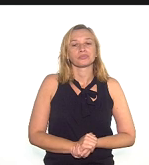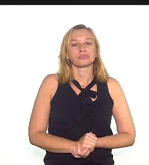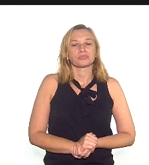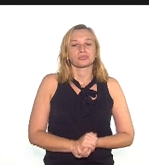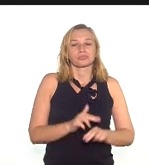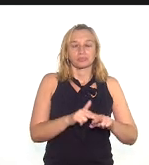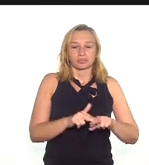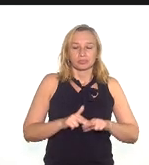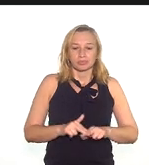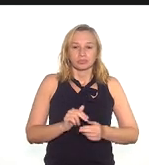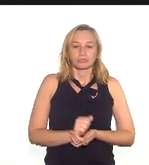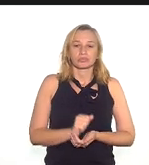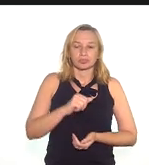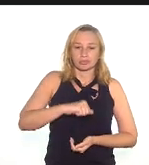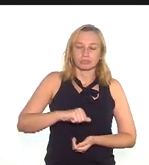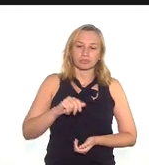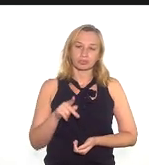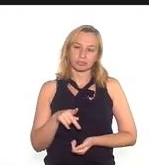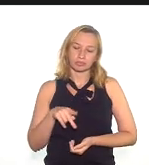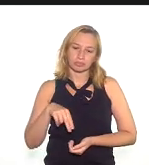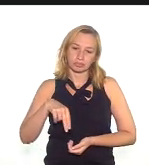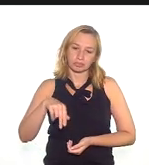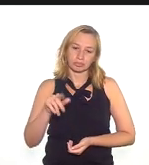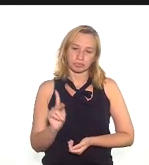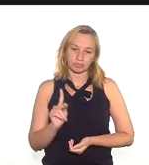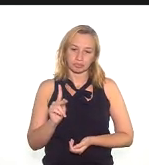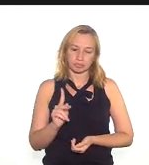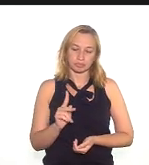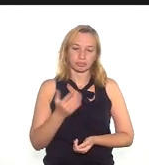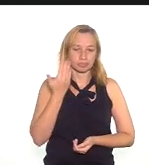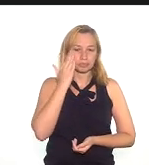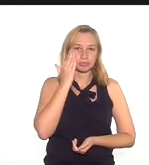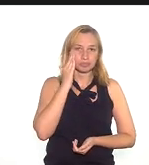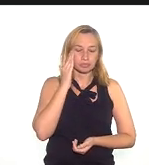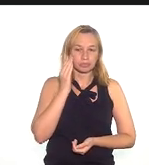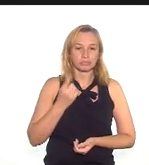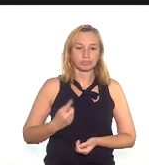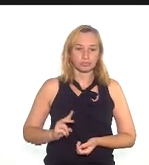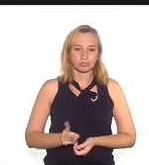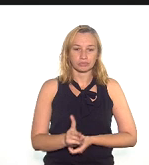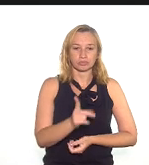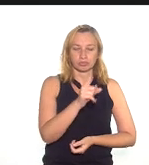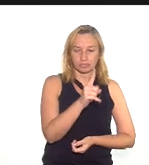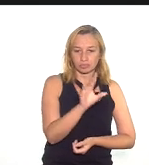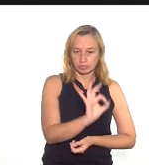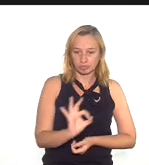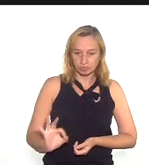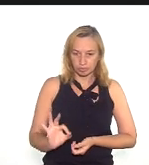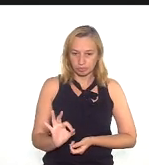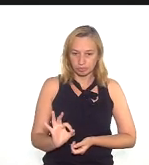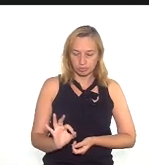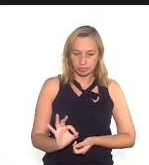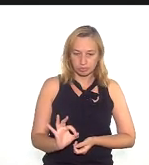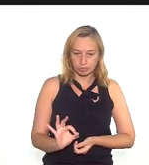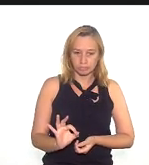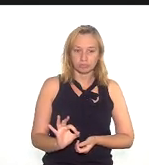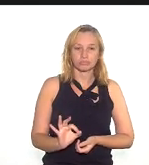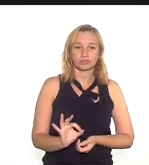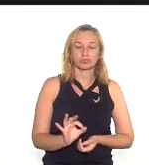Portanto, a ANP entendeu, mantendo as obrigações de 1%, tanto na concessão como na